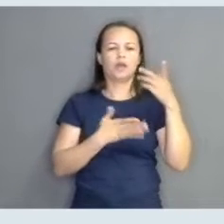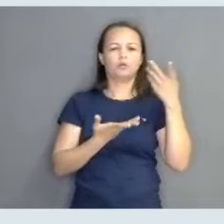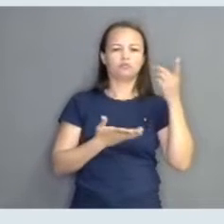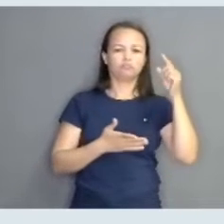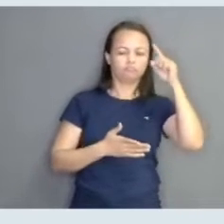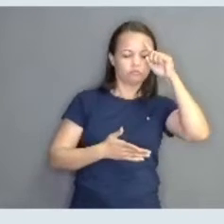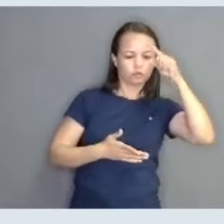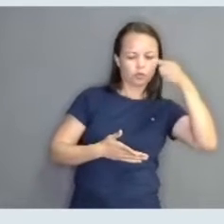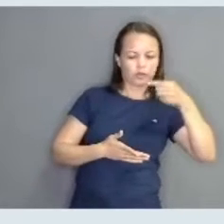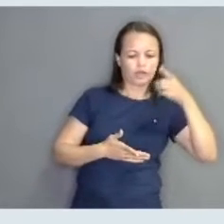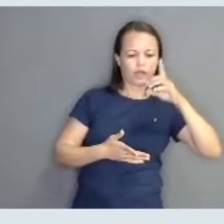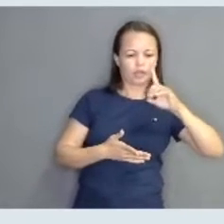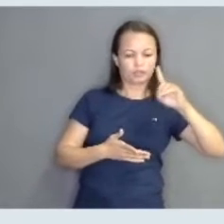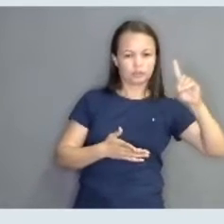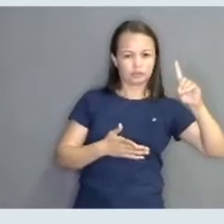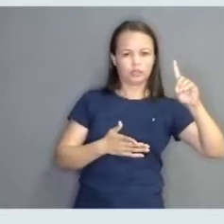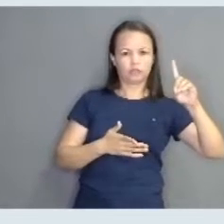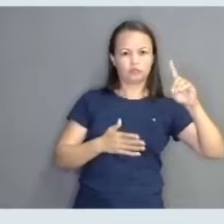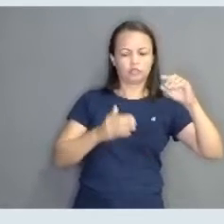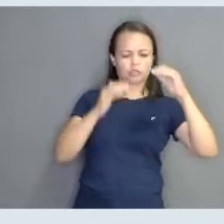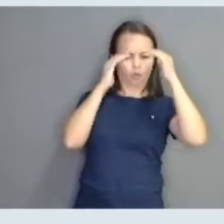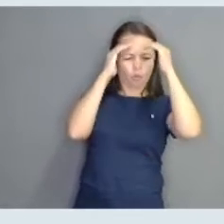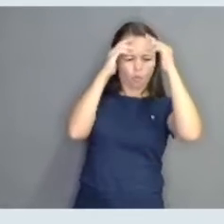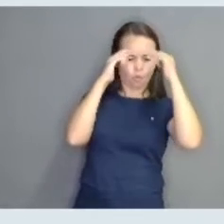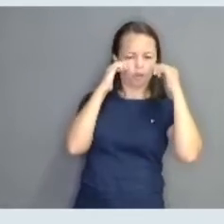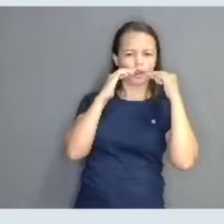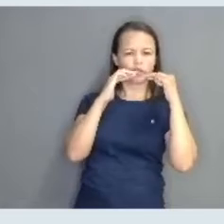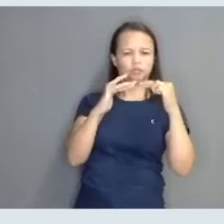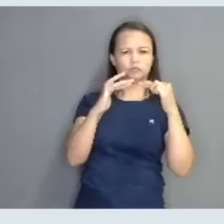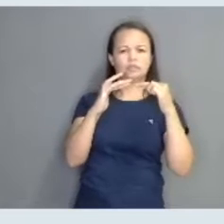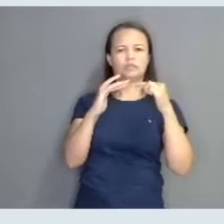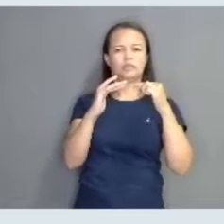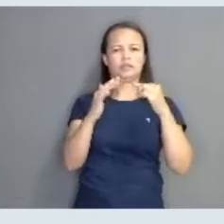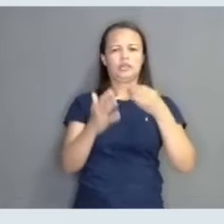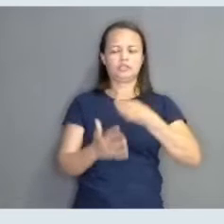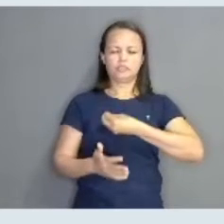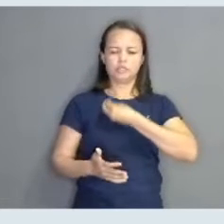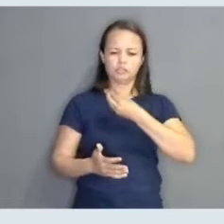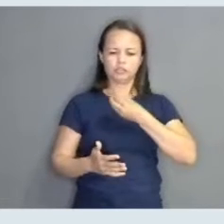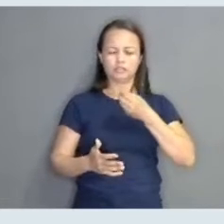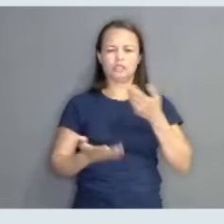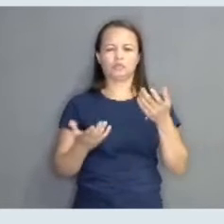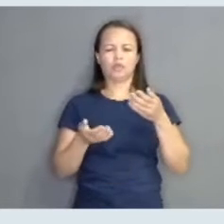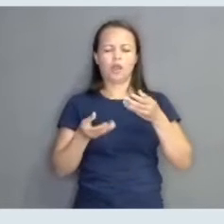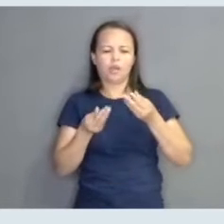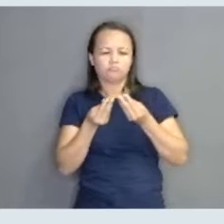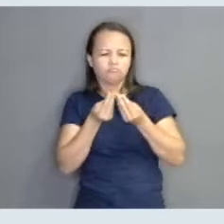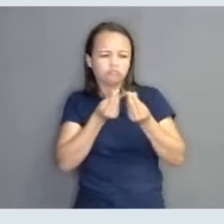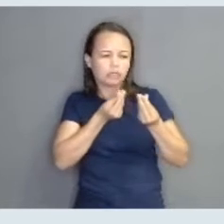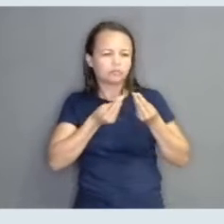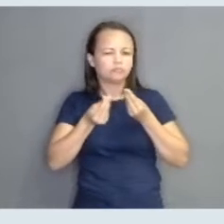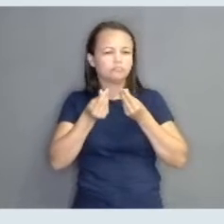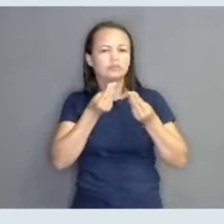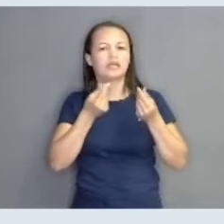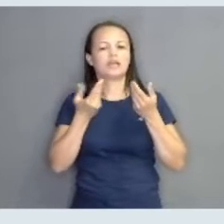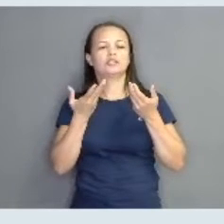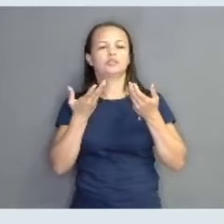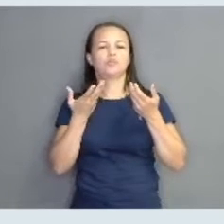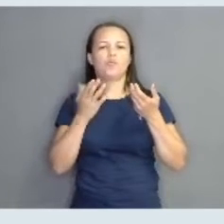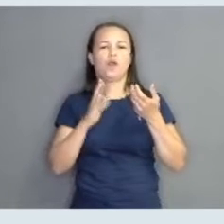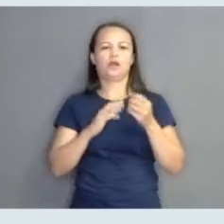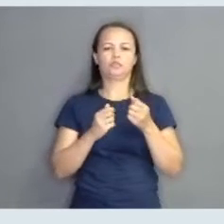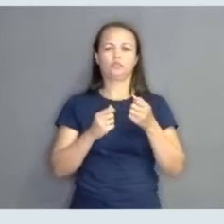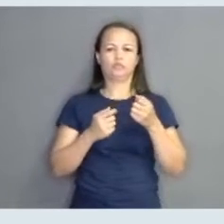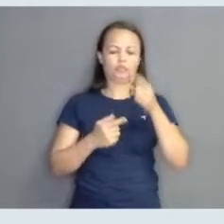um respeito, existia toda uma peculiaridade no ato de governar. E sim, a hora